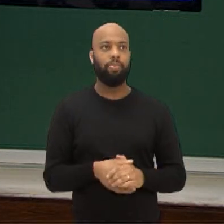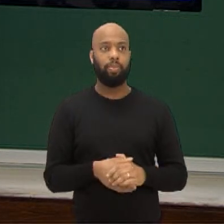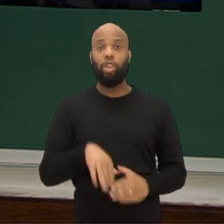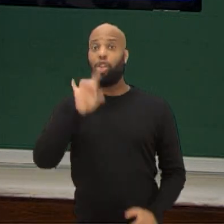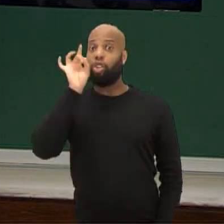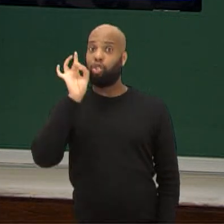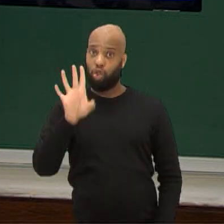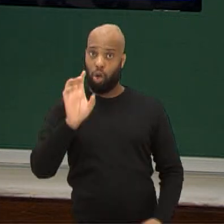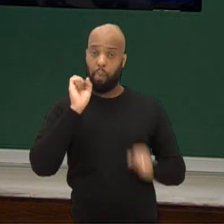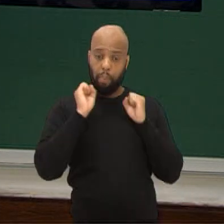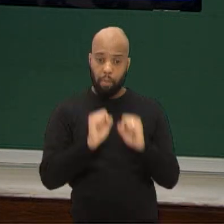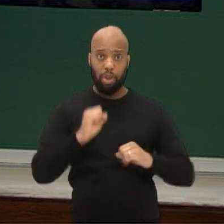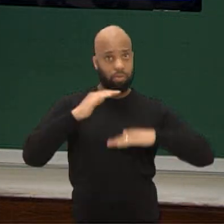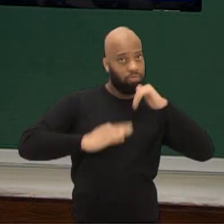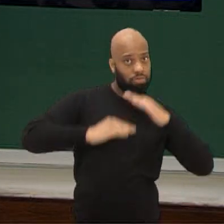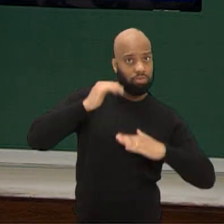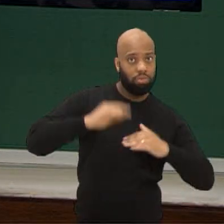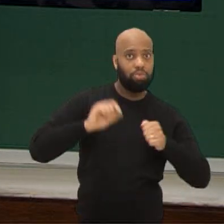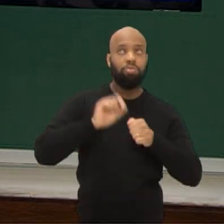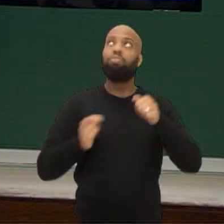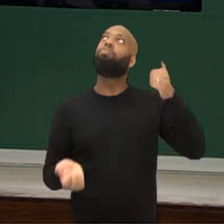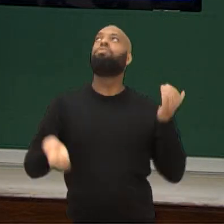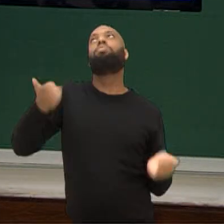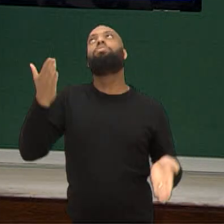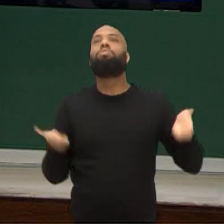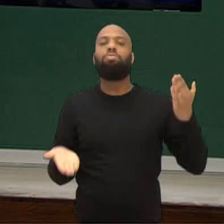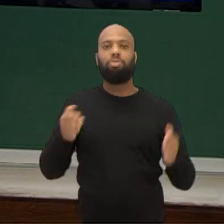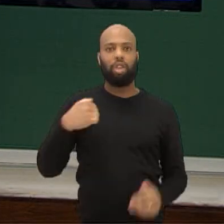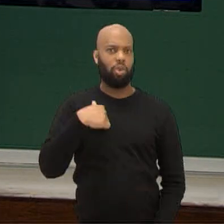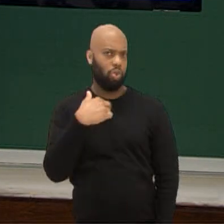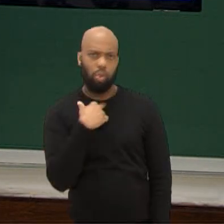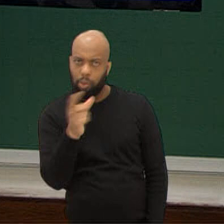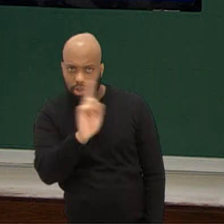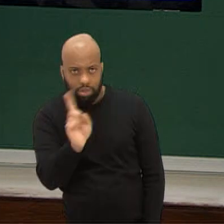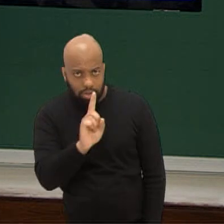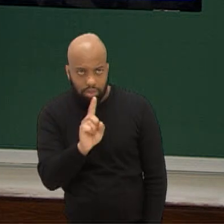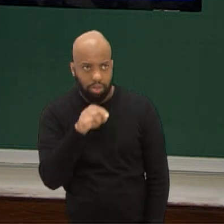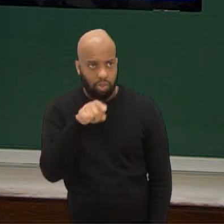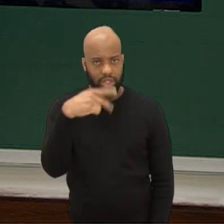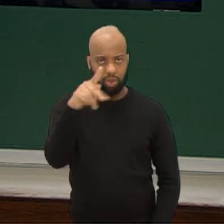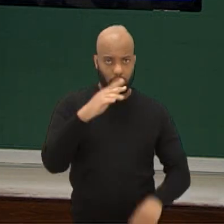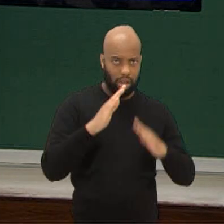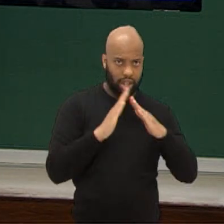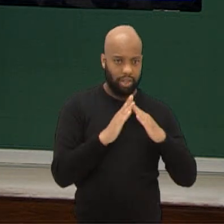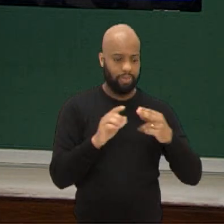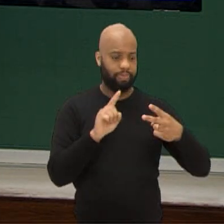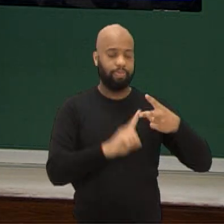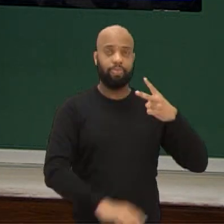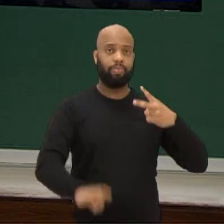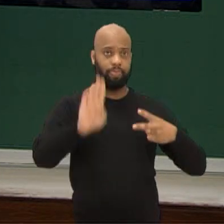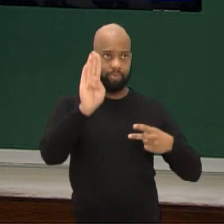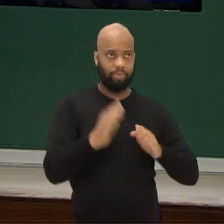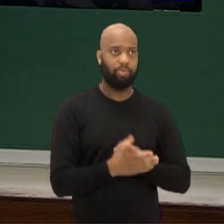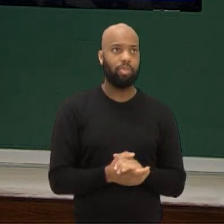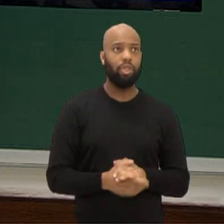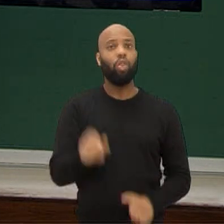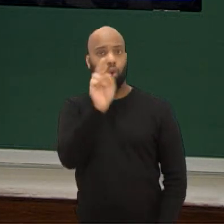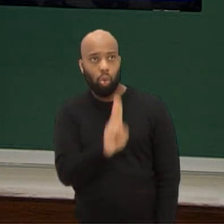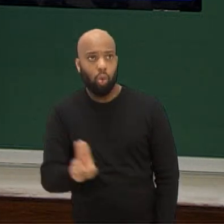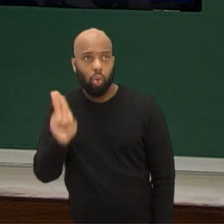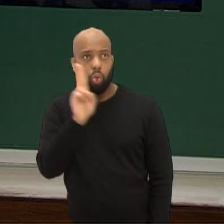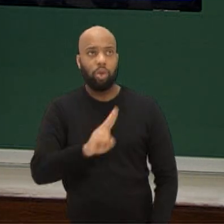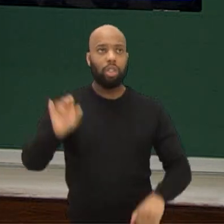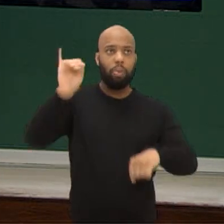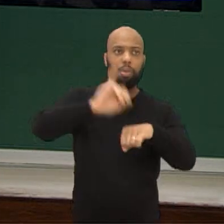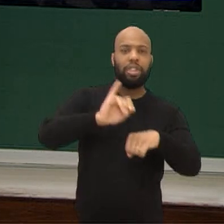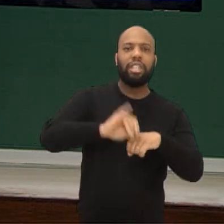Alternativa A, só podem ser realizados por profissionais? Será que é só profissional? Eu não posso fazer? Ou você na sua casa? Alternativa B, utiliza-se